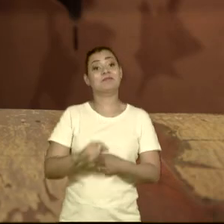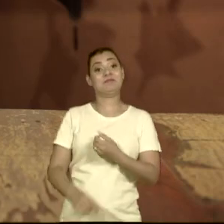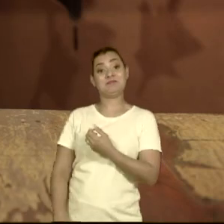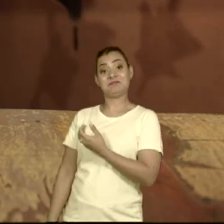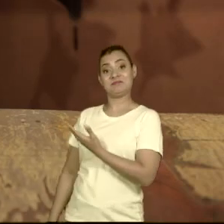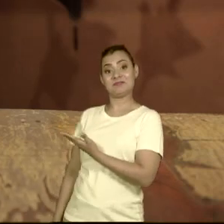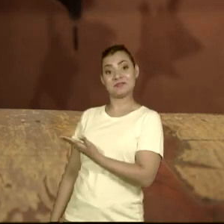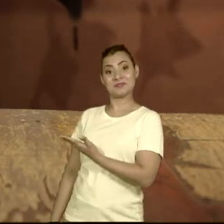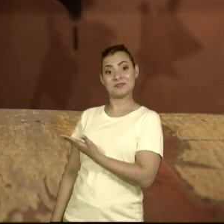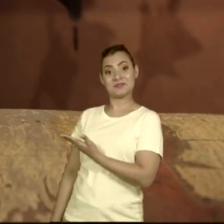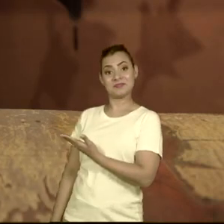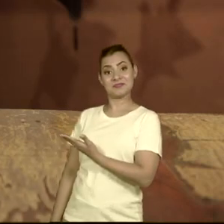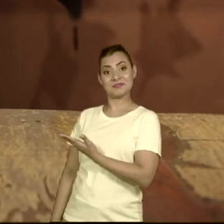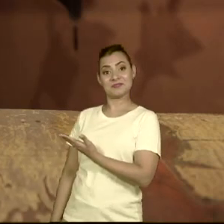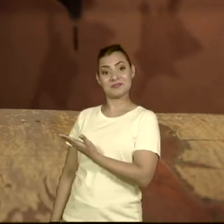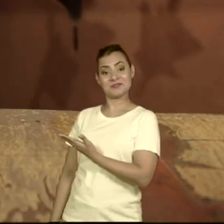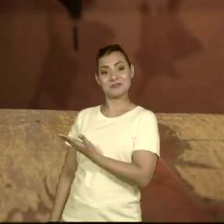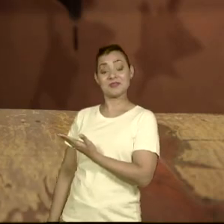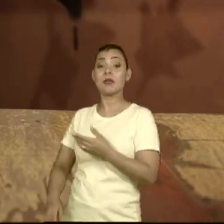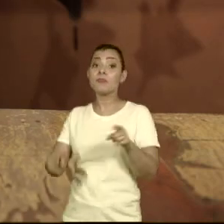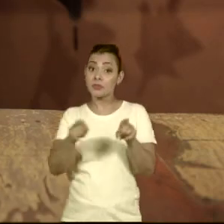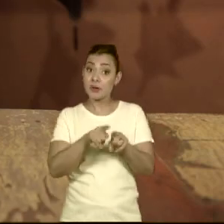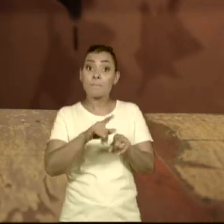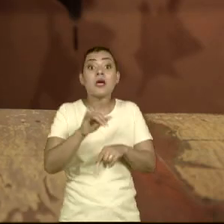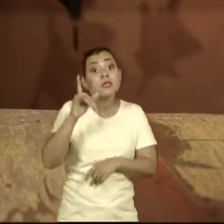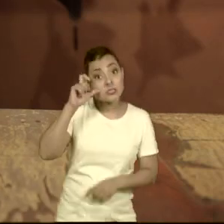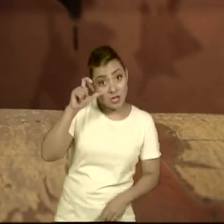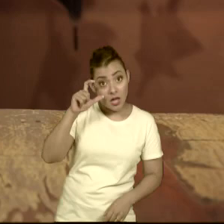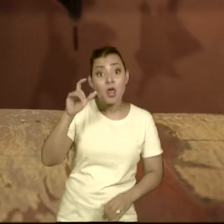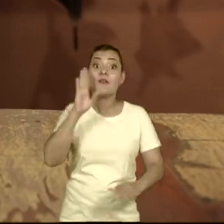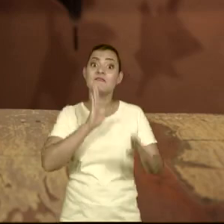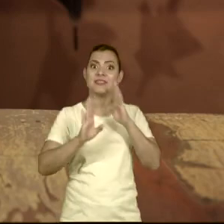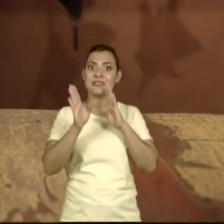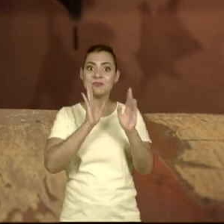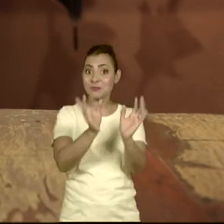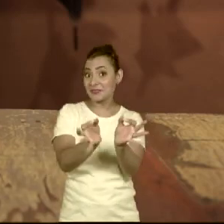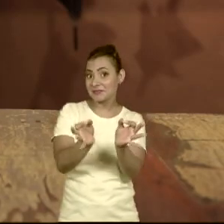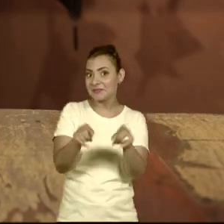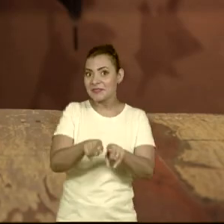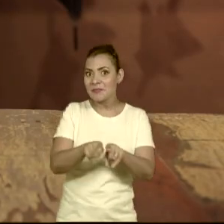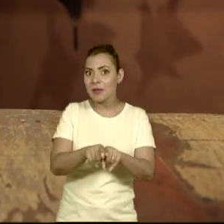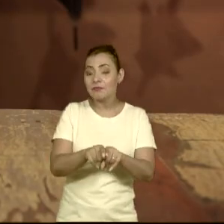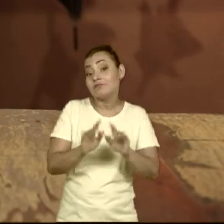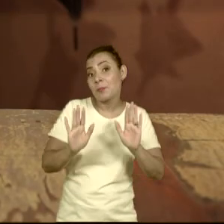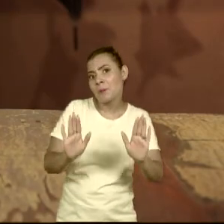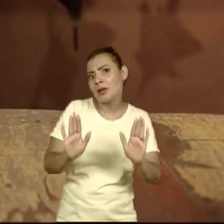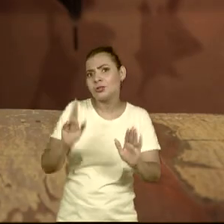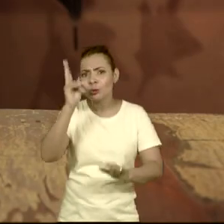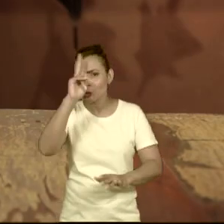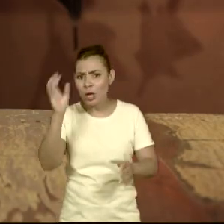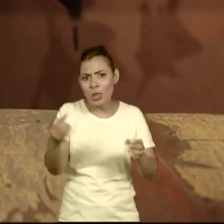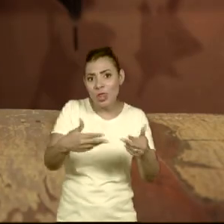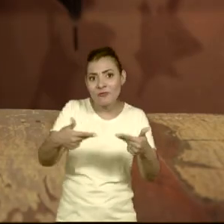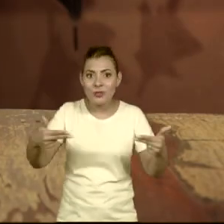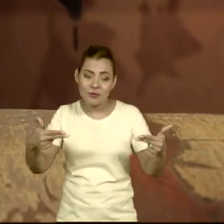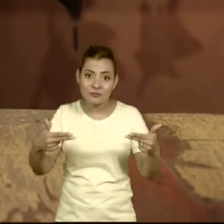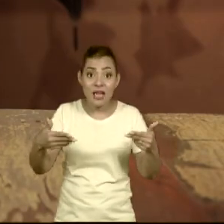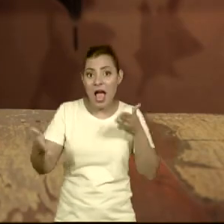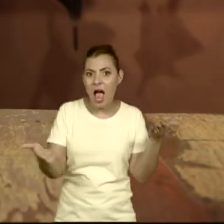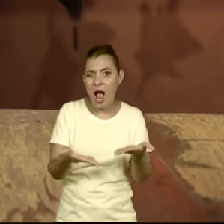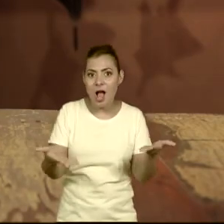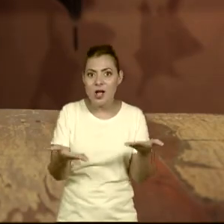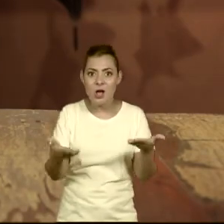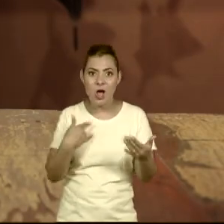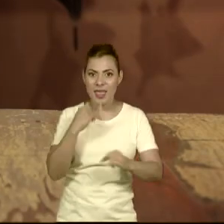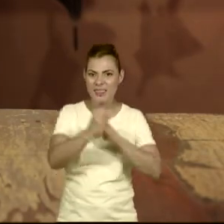Júlio Oficial. Ah! Também estou no Instagram e no Facebook. Só histórias inéditas. Agora eu sou